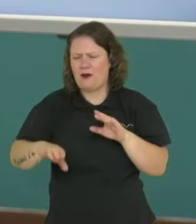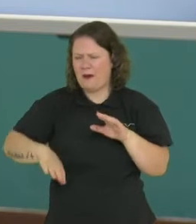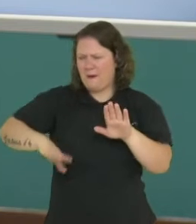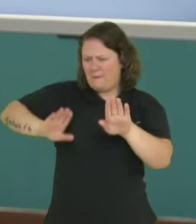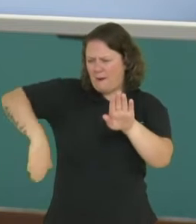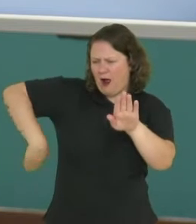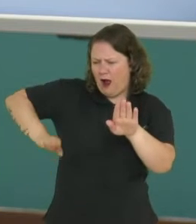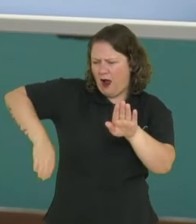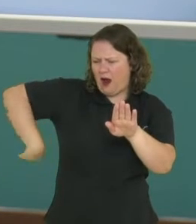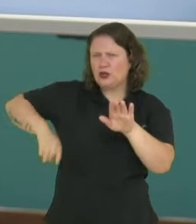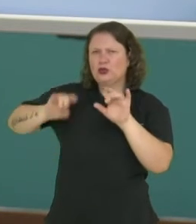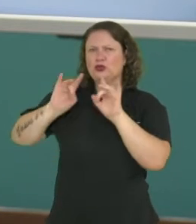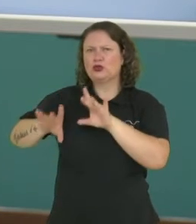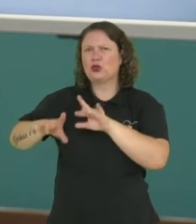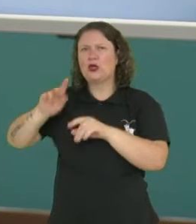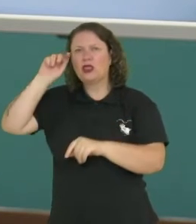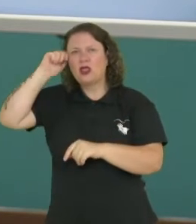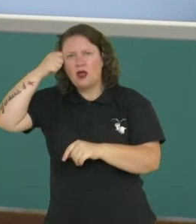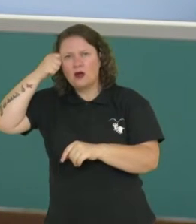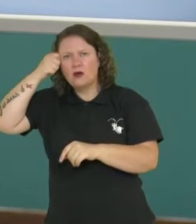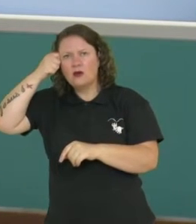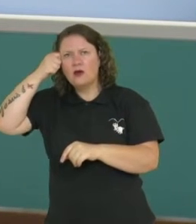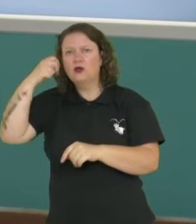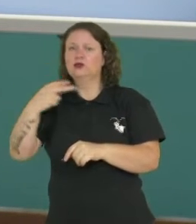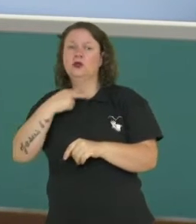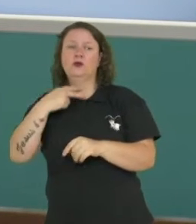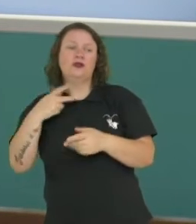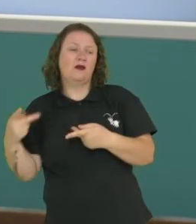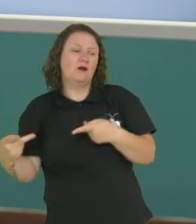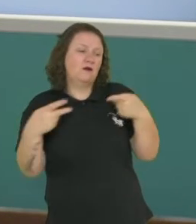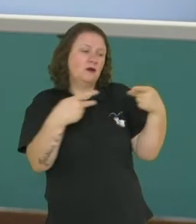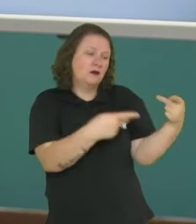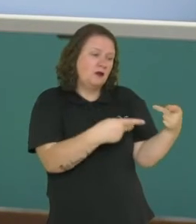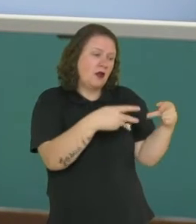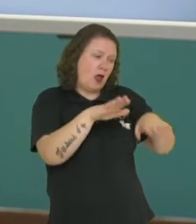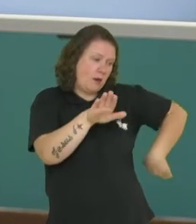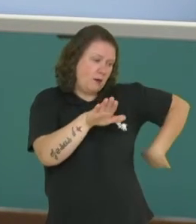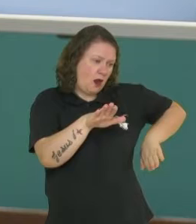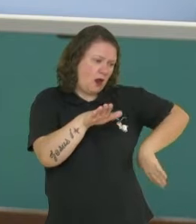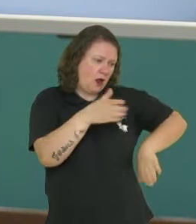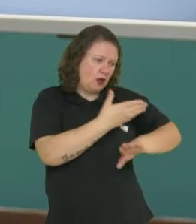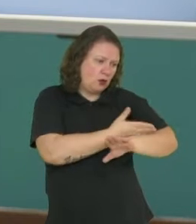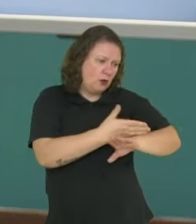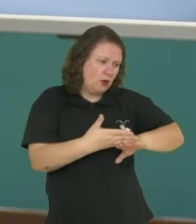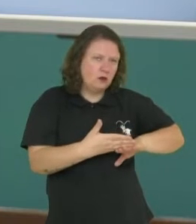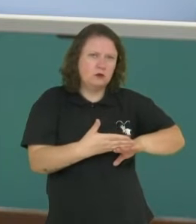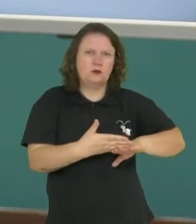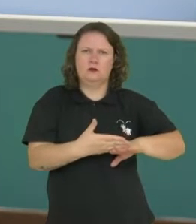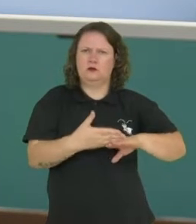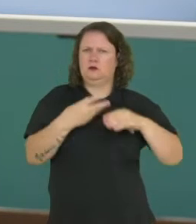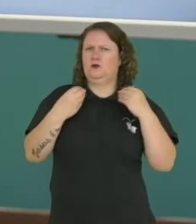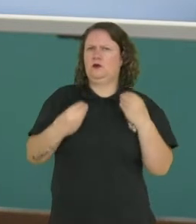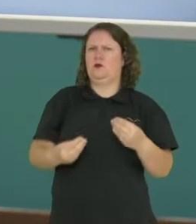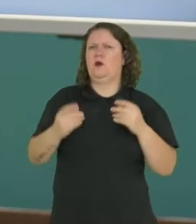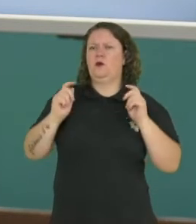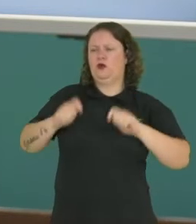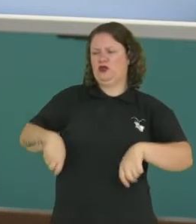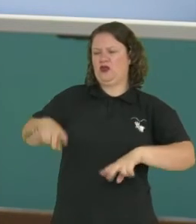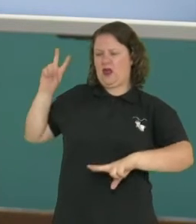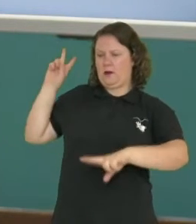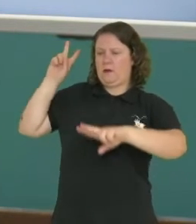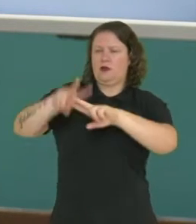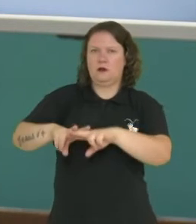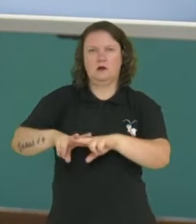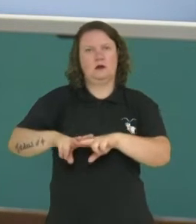O negro não podia jamais ir numa praia dos brancos, porque senão daí sofria um monte de restrições, como prisão, né, e assim